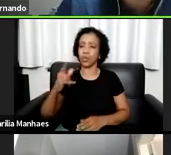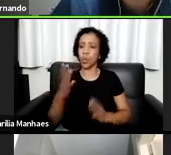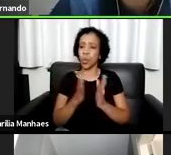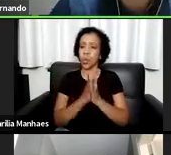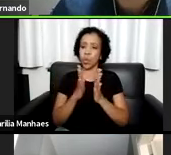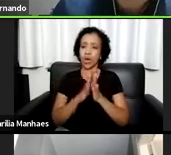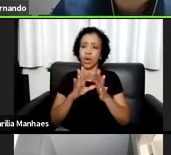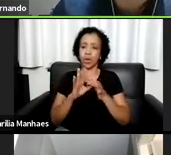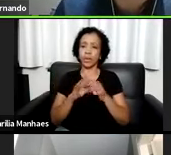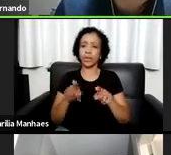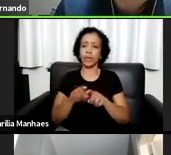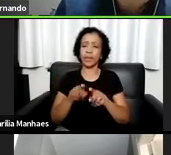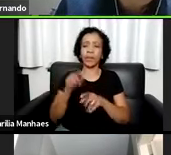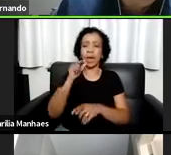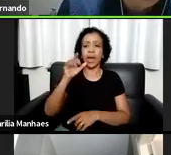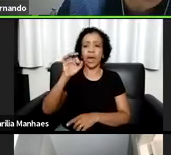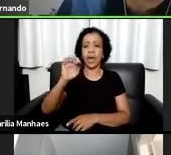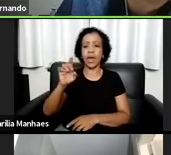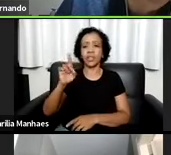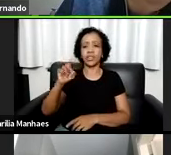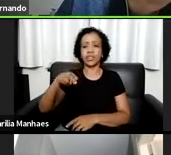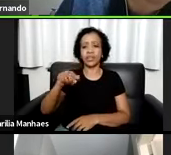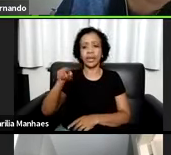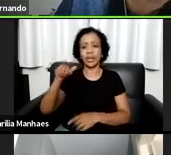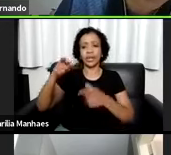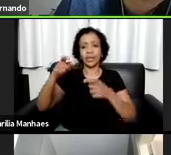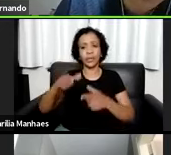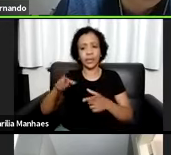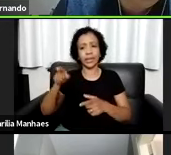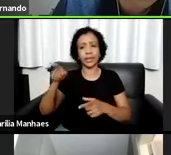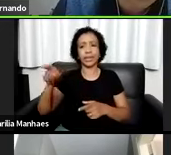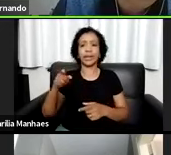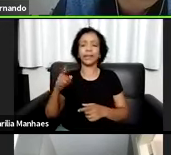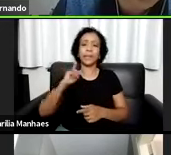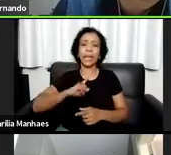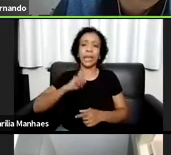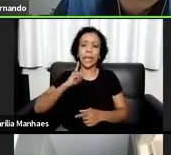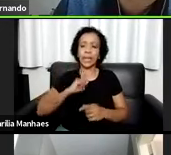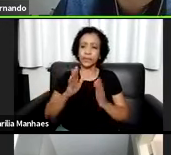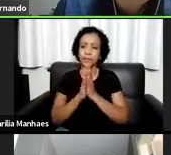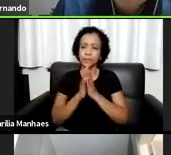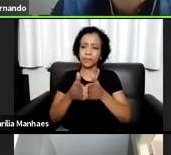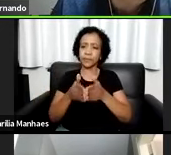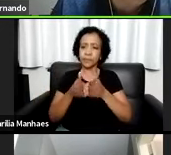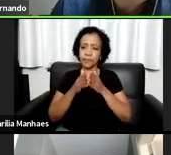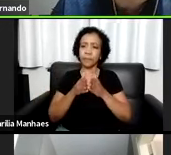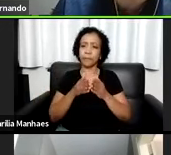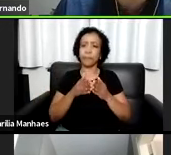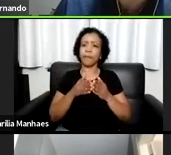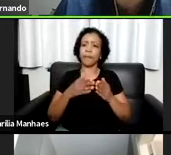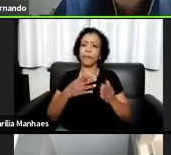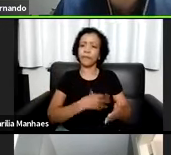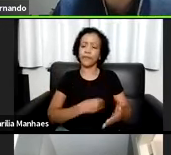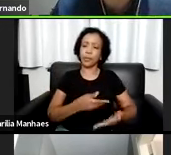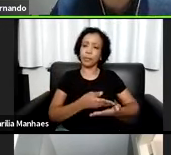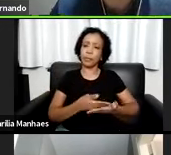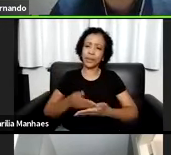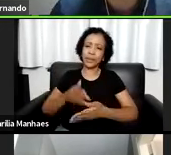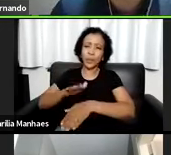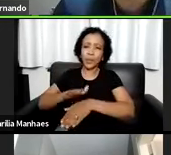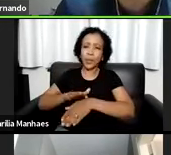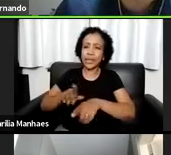irmã Edna, de Tapetinga, pede pelo Levi, um bebê, filho do pastor Ailton, na Bahia. Esta criança